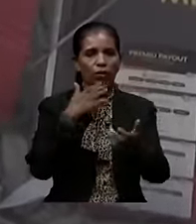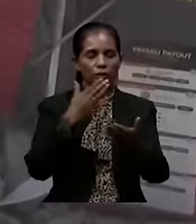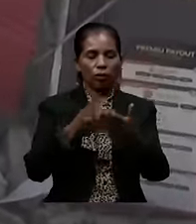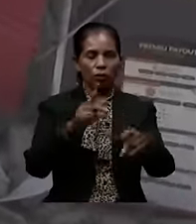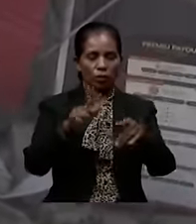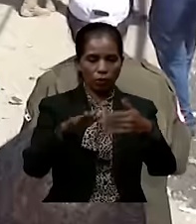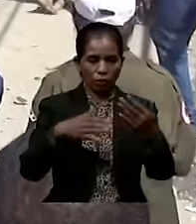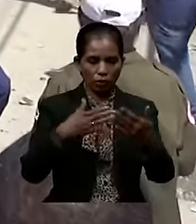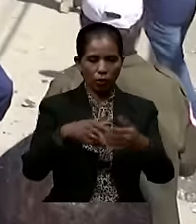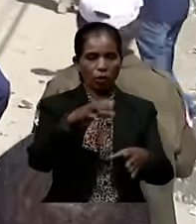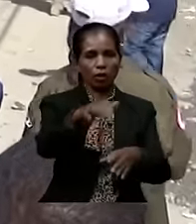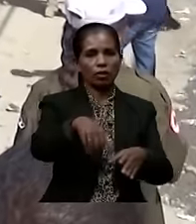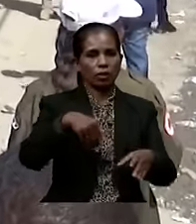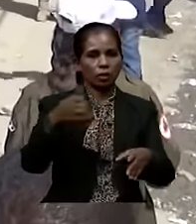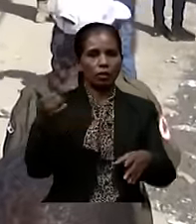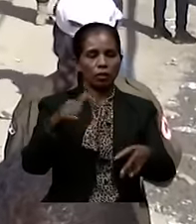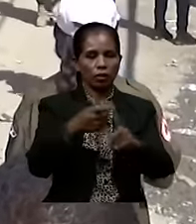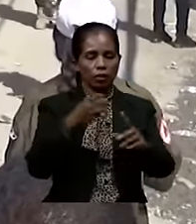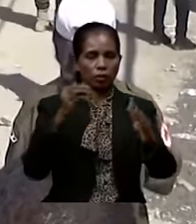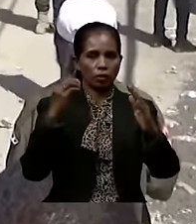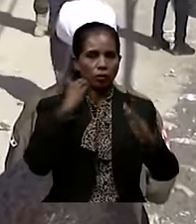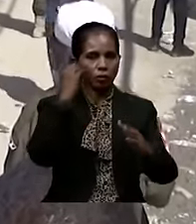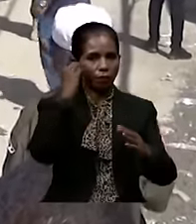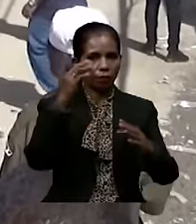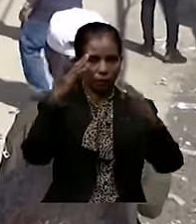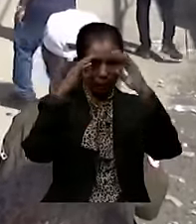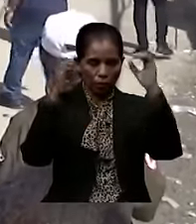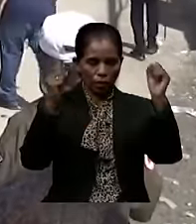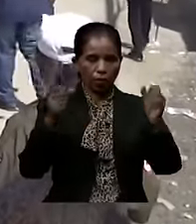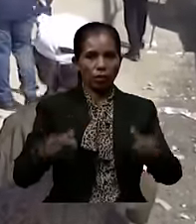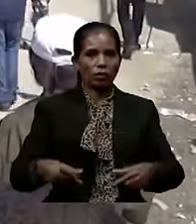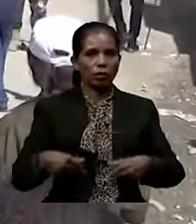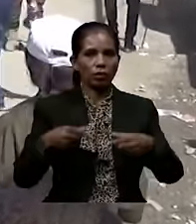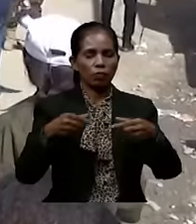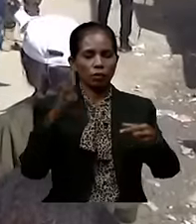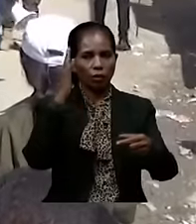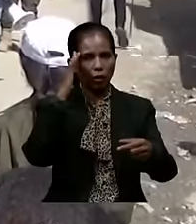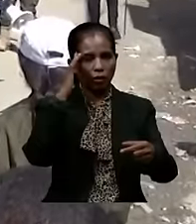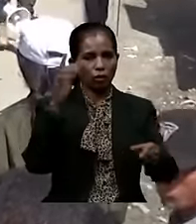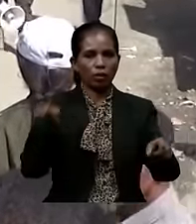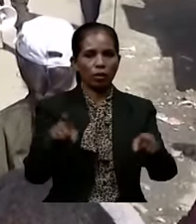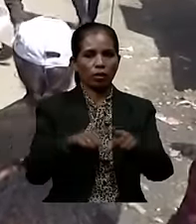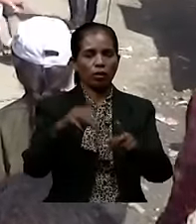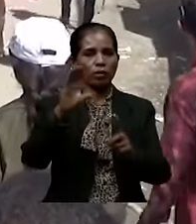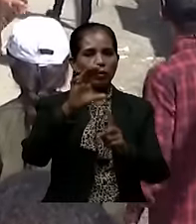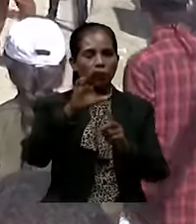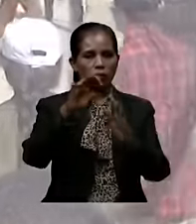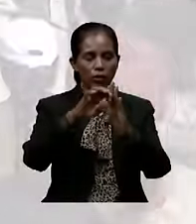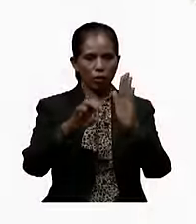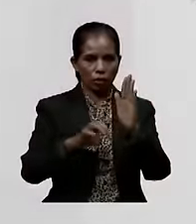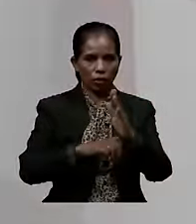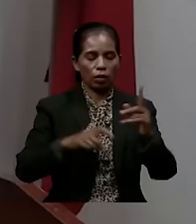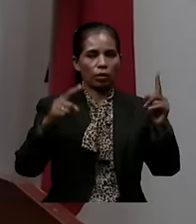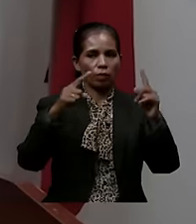Sira, Molokasai Husi Sira Nihelafatin. Presidente Foninha Hanoi, Anessan Chefe de Estado,